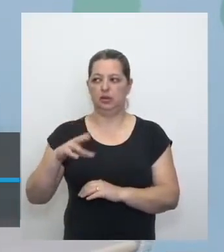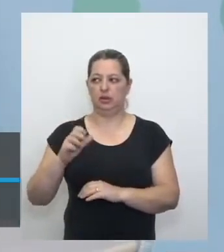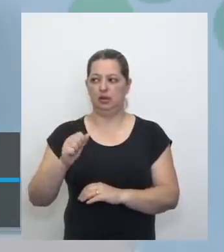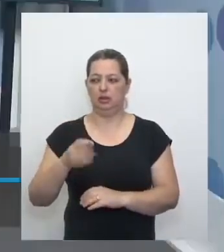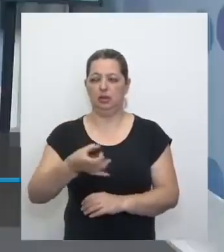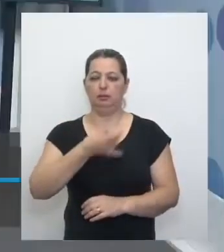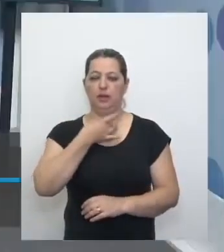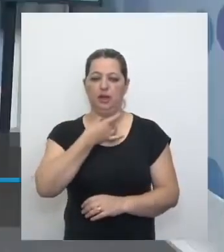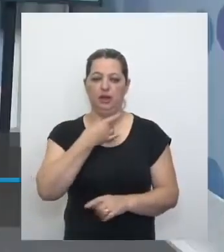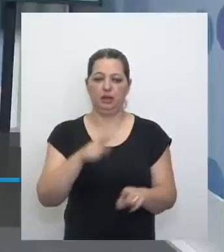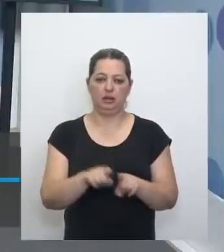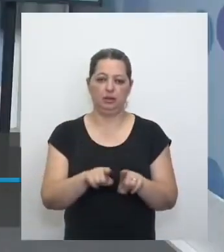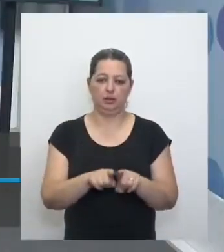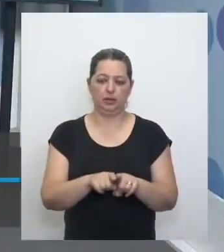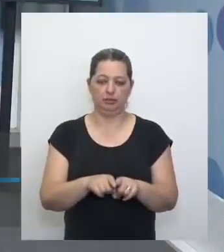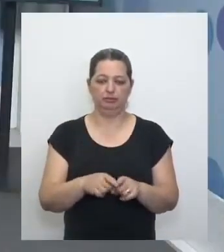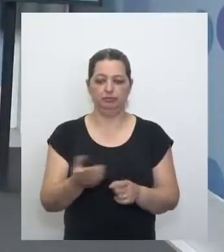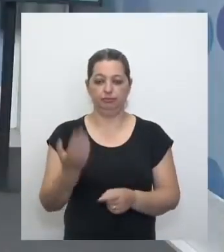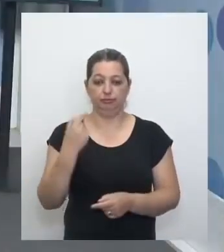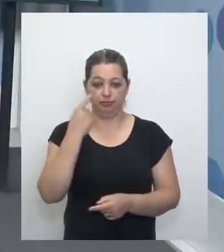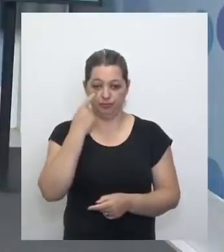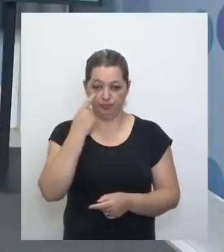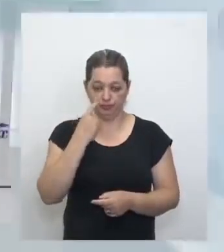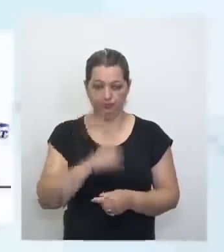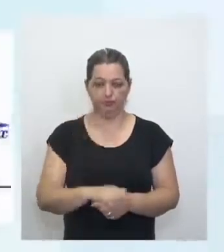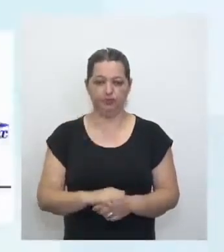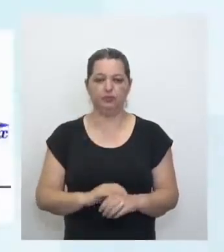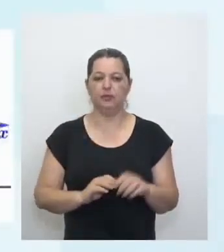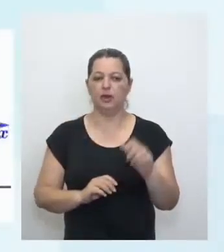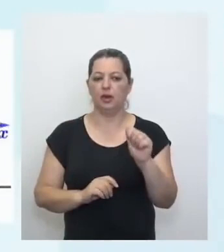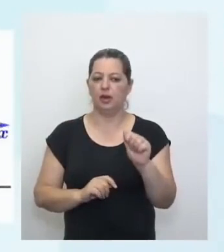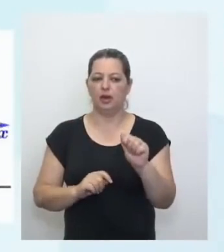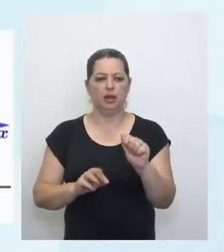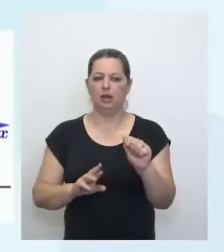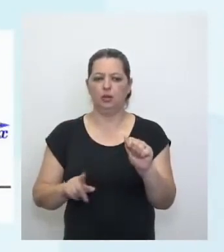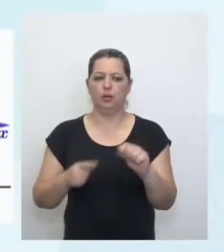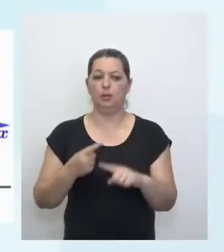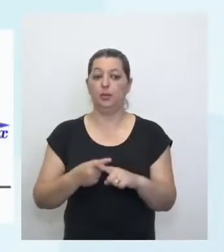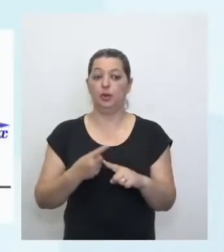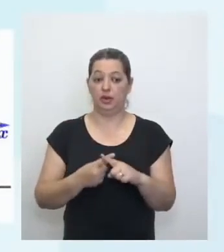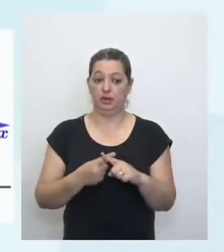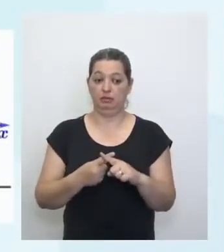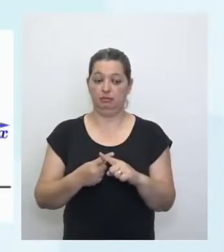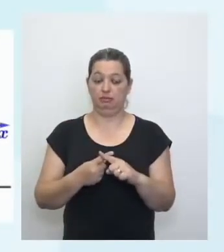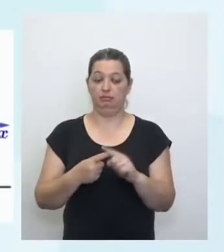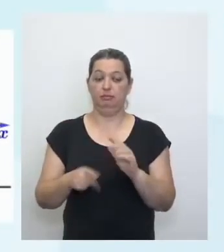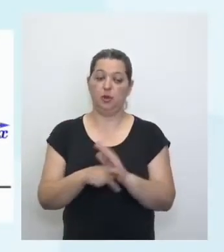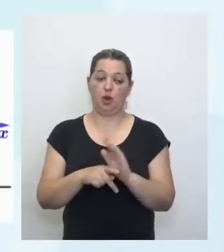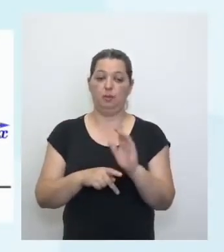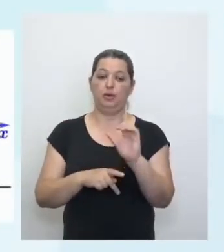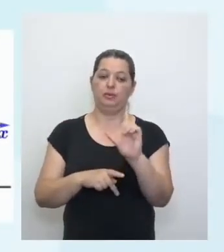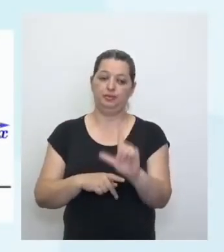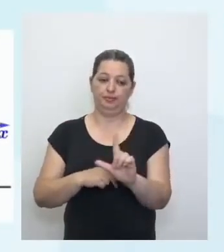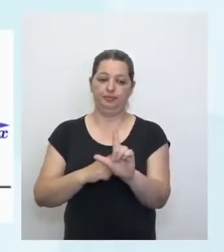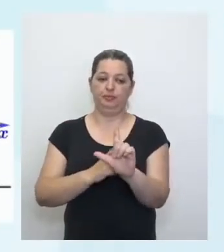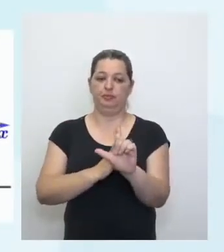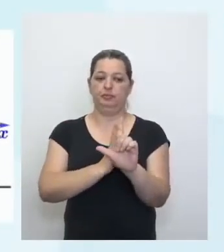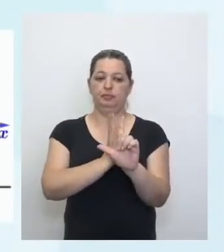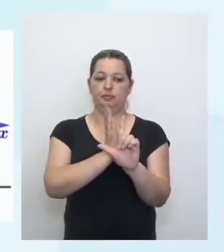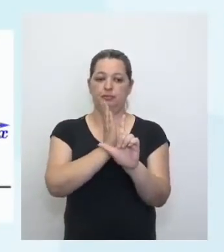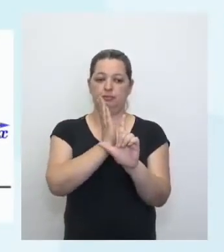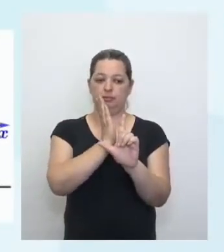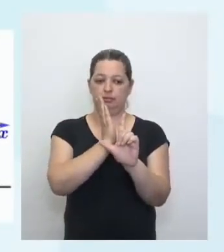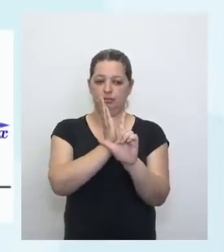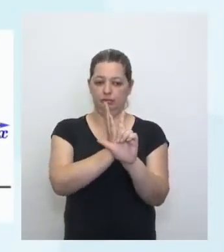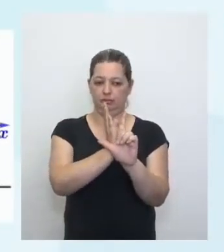qual é? Vamos. Então, olha lá. O A não é mesmo, por quê? Porque o A é uma reta inclinada passando na origem. E esse é o formato